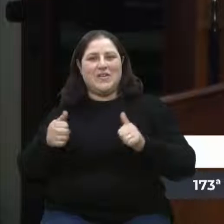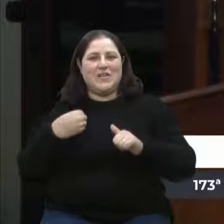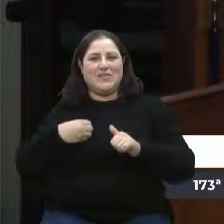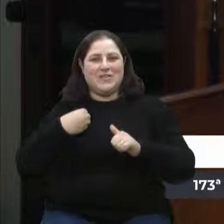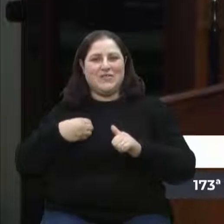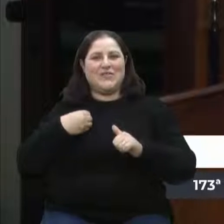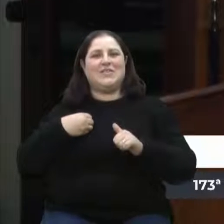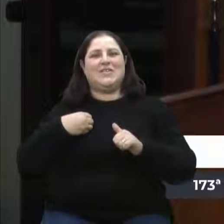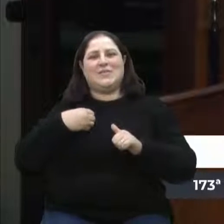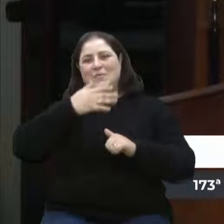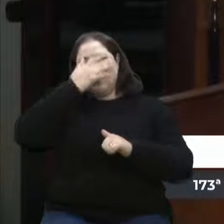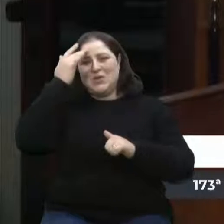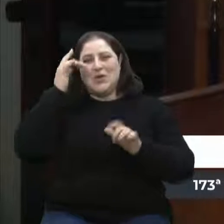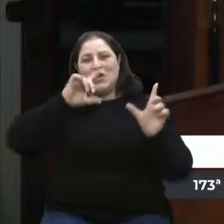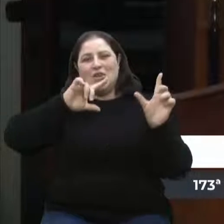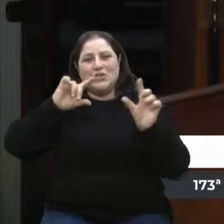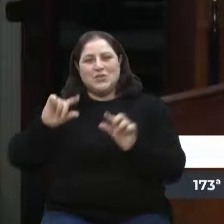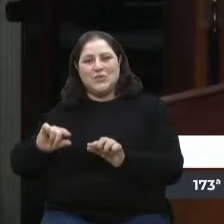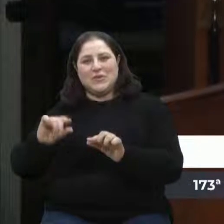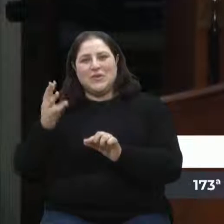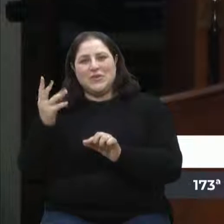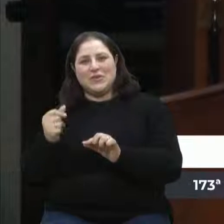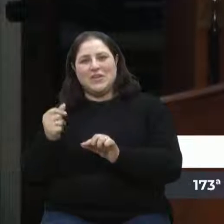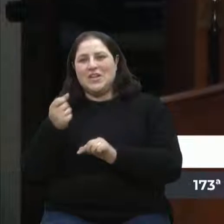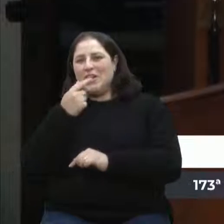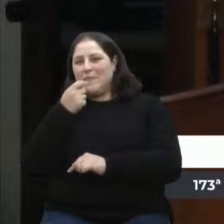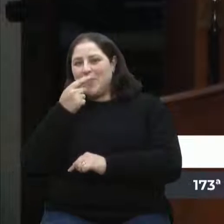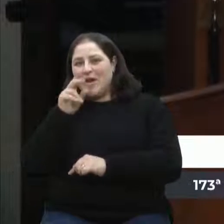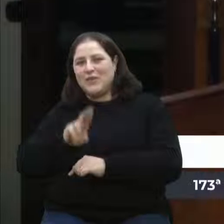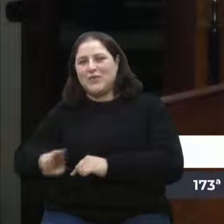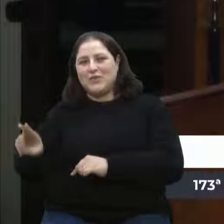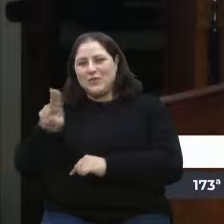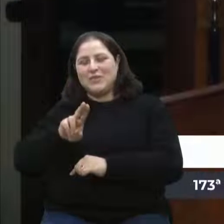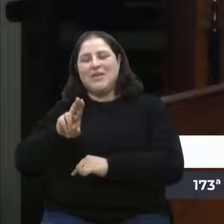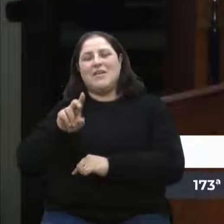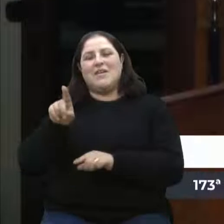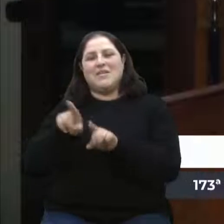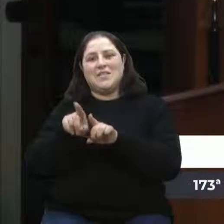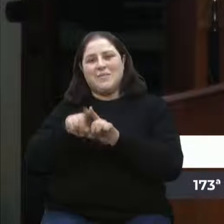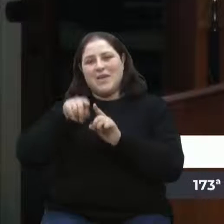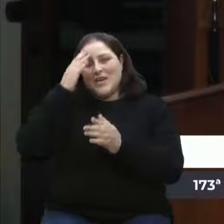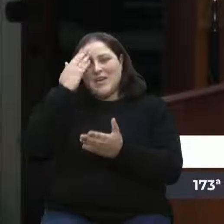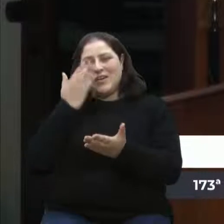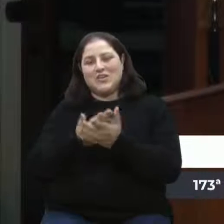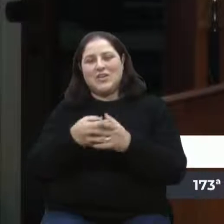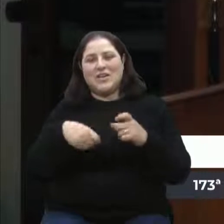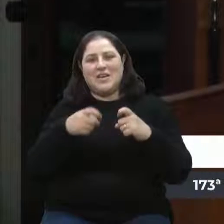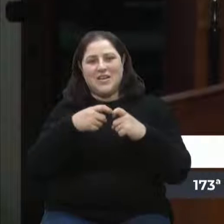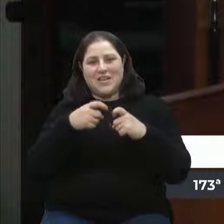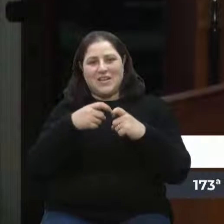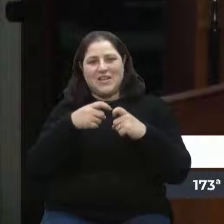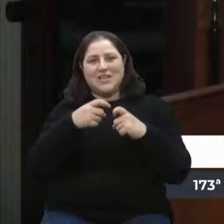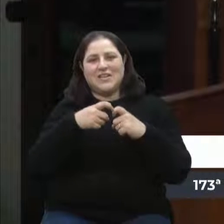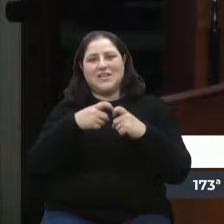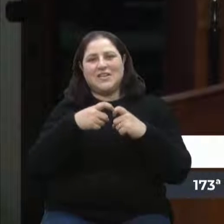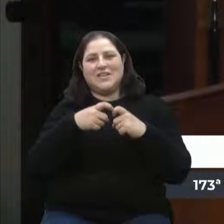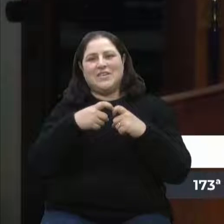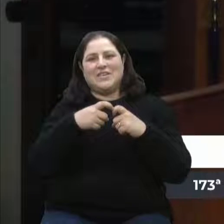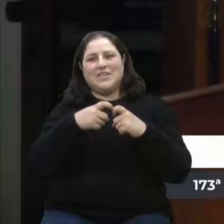reduzir a quantidade de medicamentos que são utilizados, e tenho certeza que essa Clínica Municipal de Fisioterapia trará